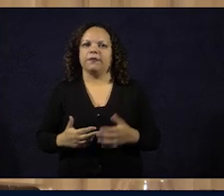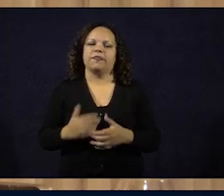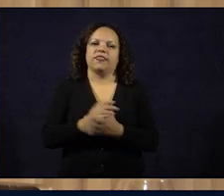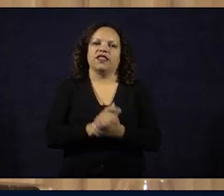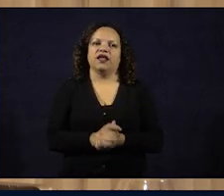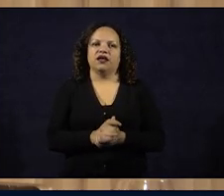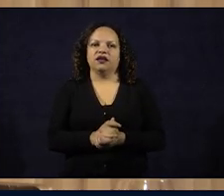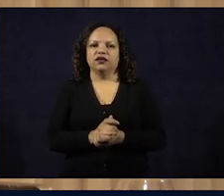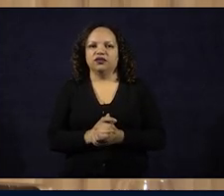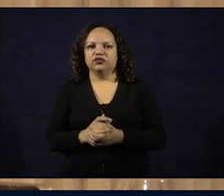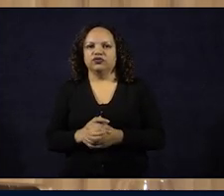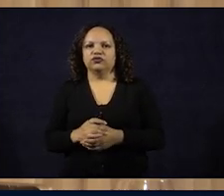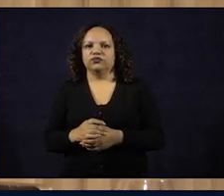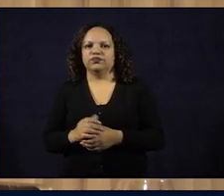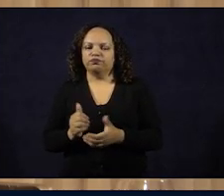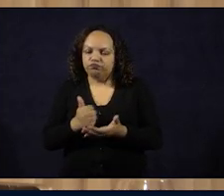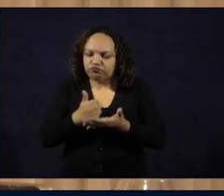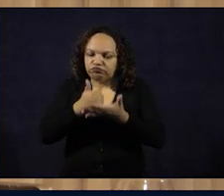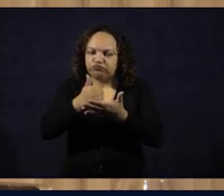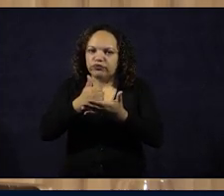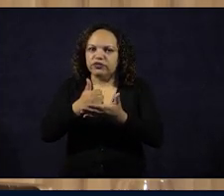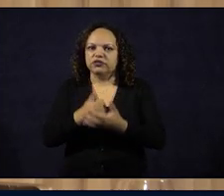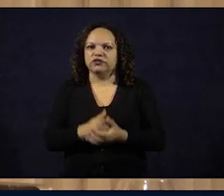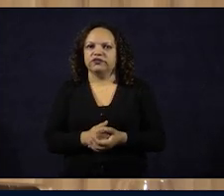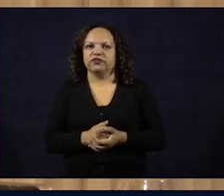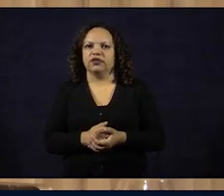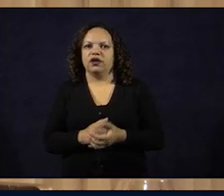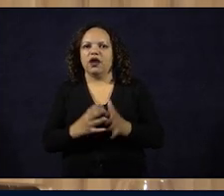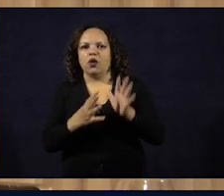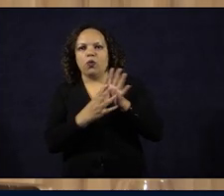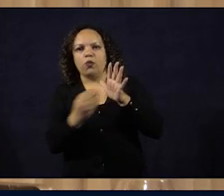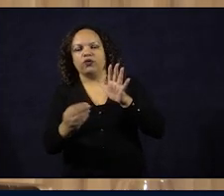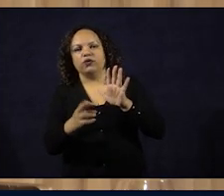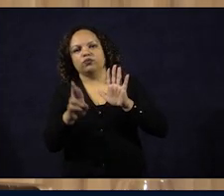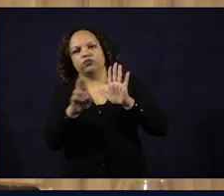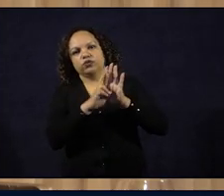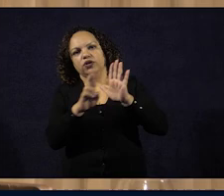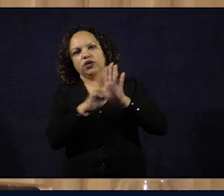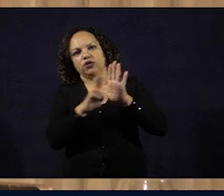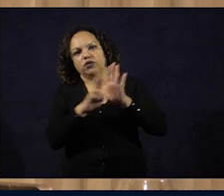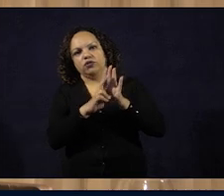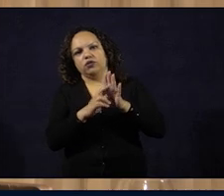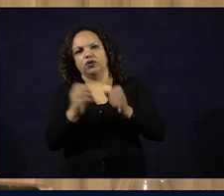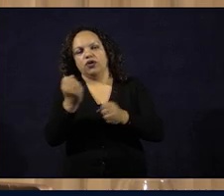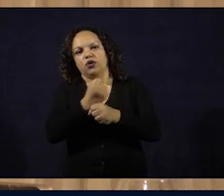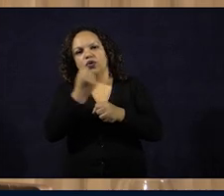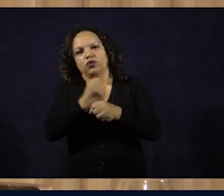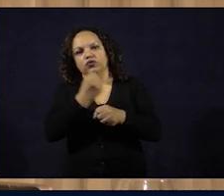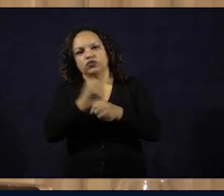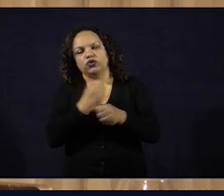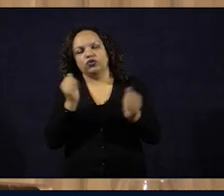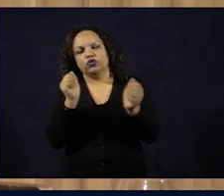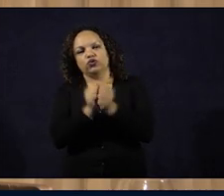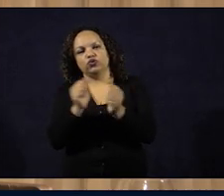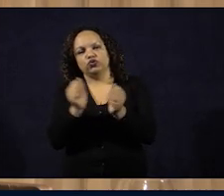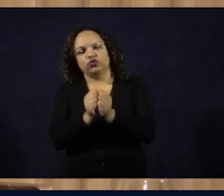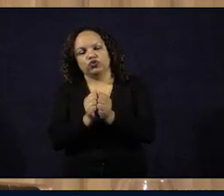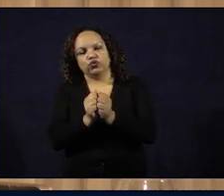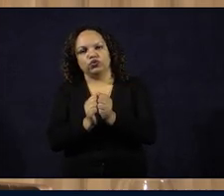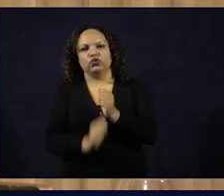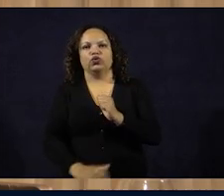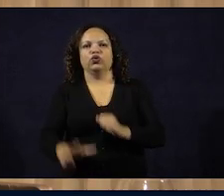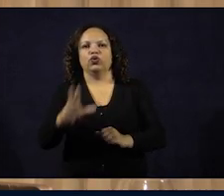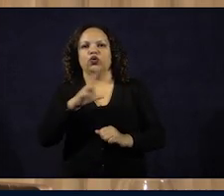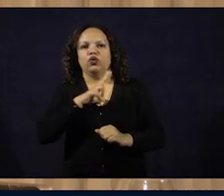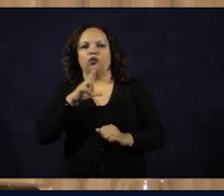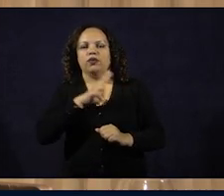ponto de vista de eficiência e produtividade. Mais uma vez, um modelo regulatório inovador construído com o setor privado que vai permitir que a